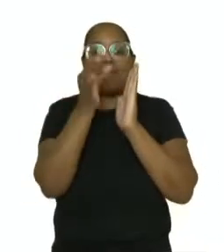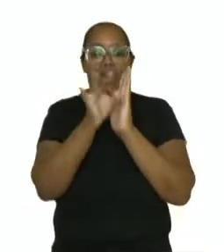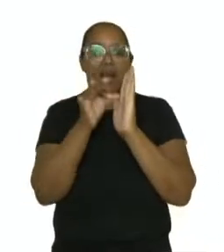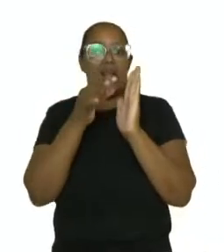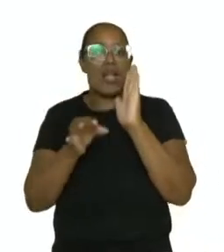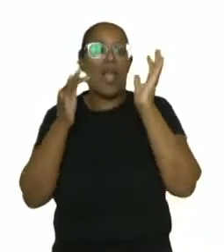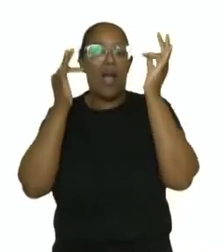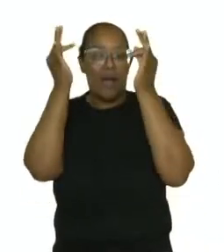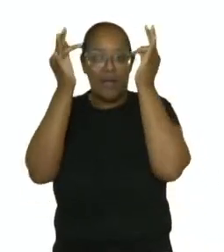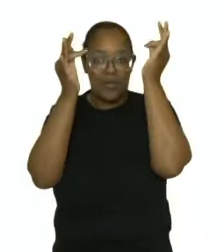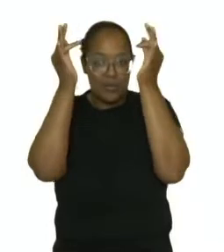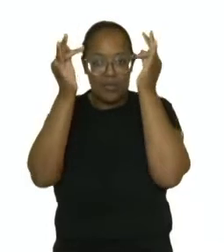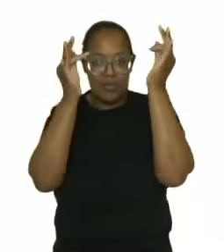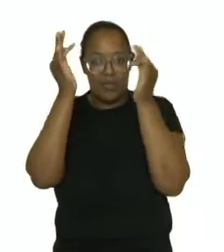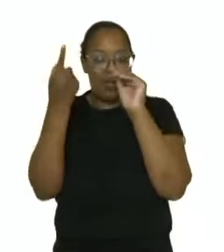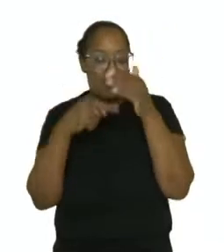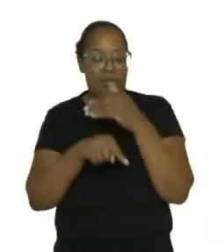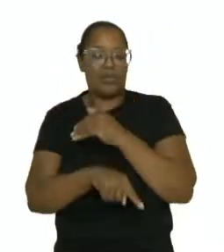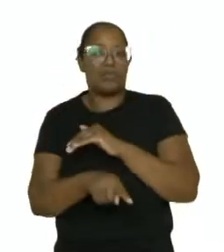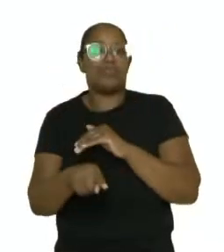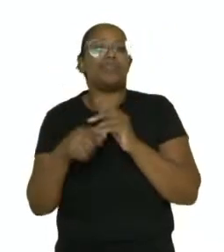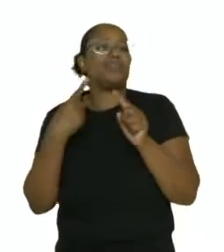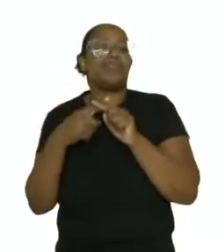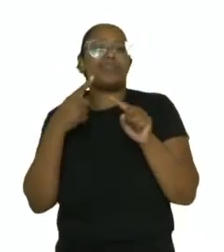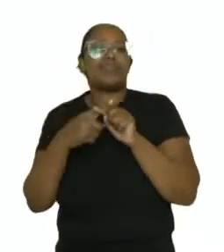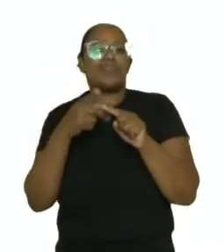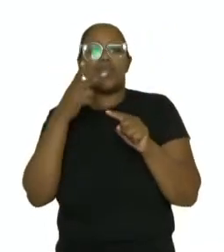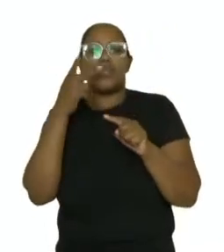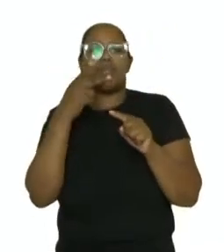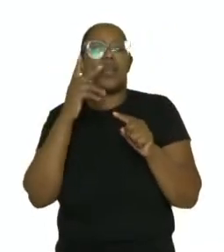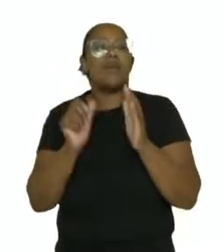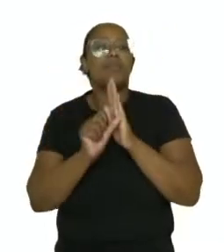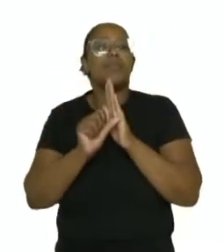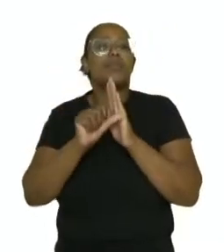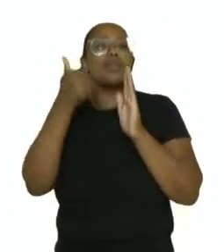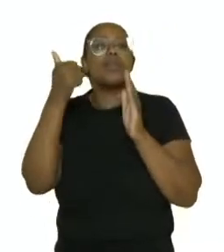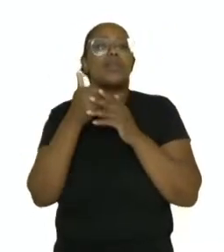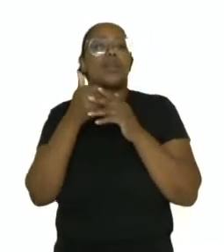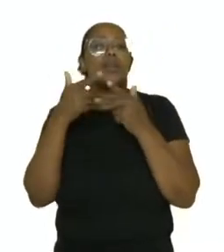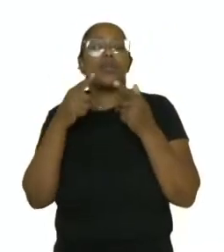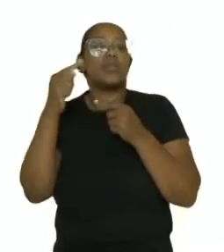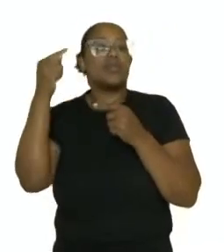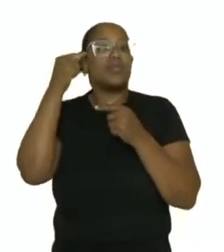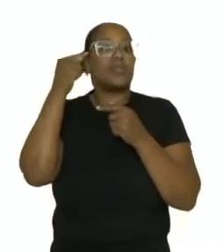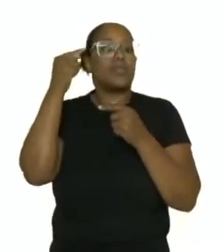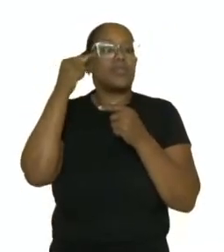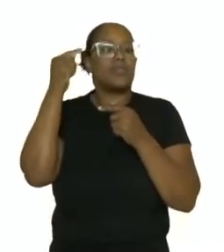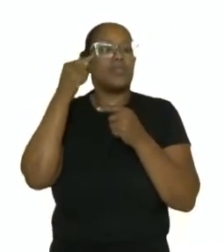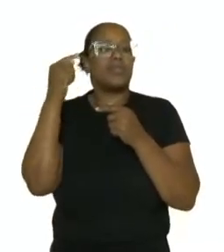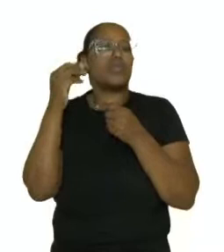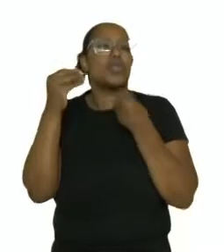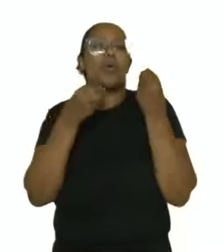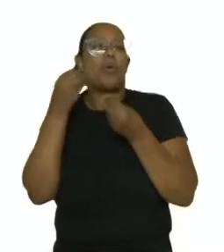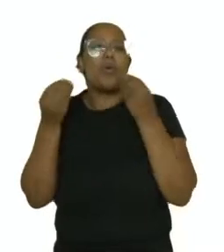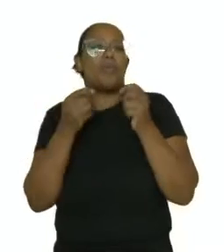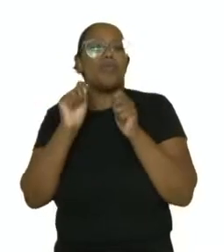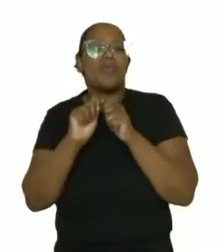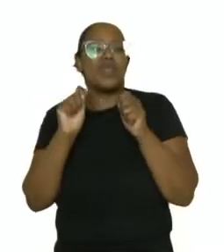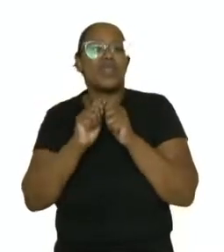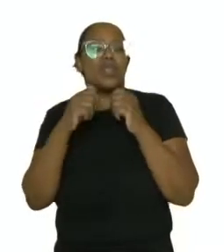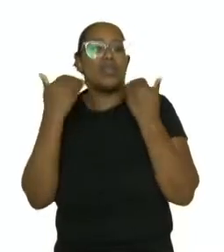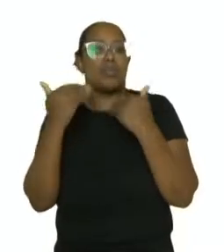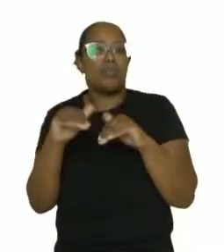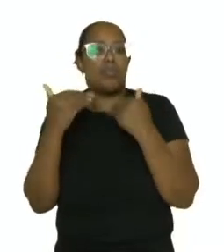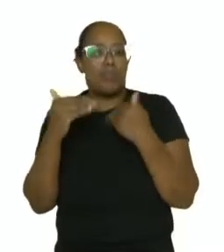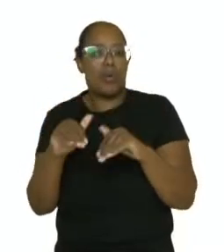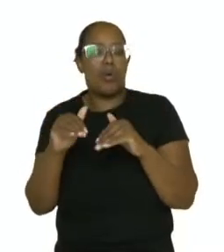ou científica, pois ela indica qual tipo de proposição, de raciocínio, de demonstração, de prova,